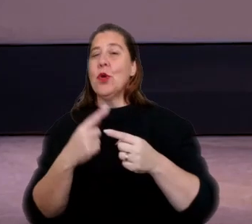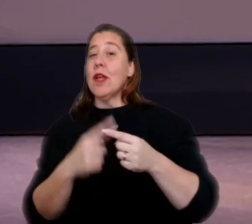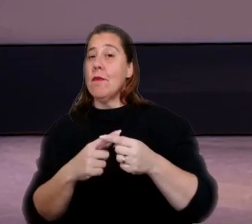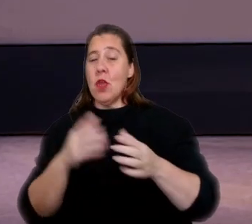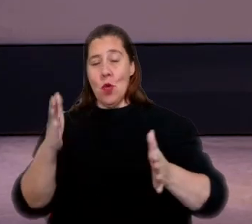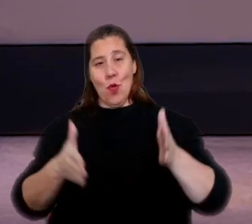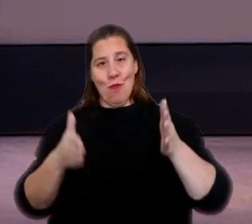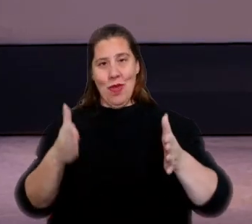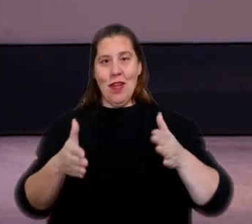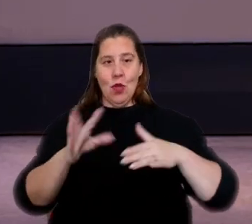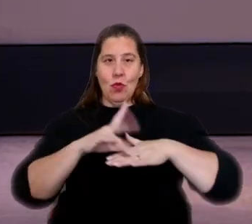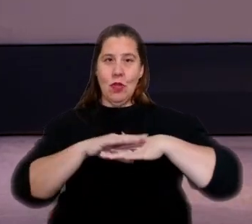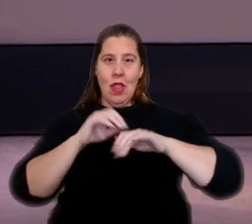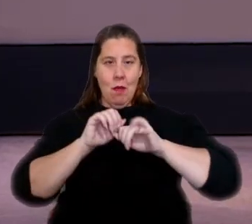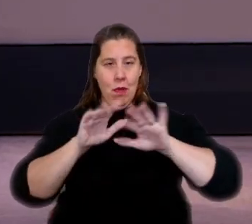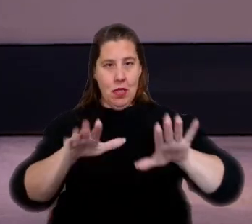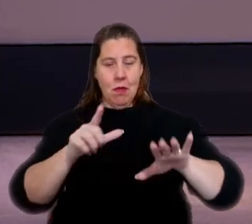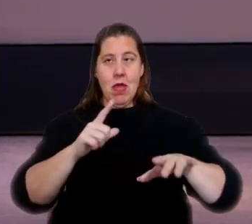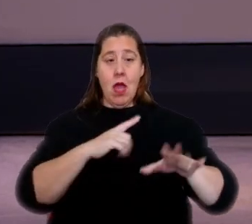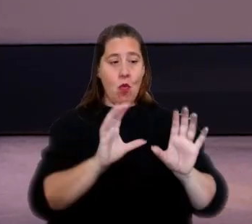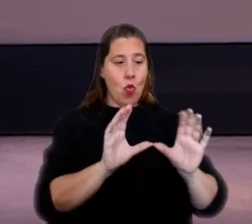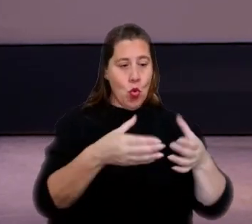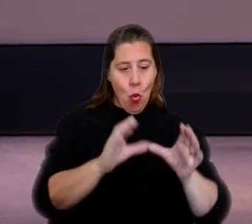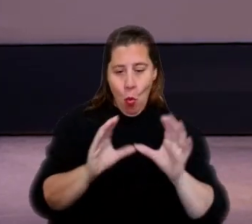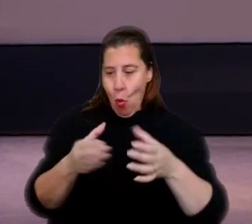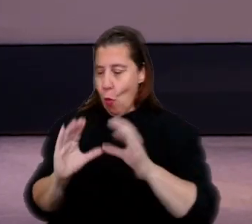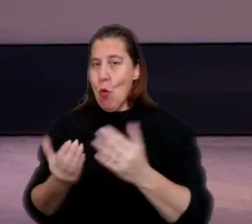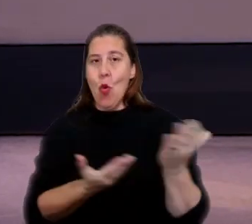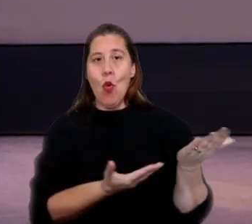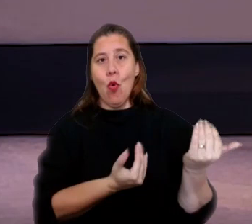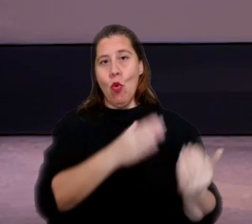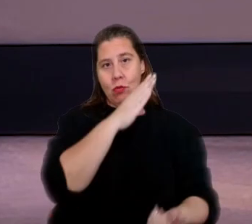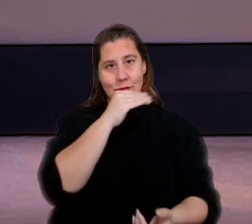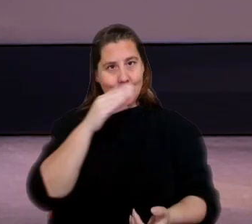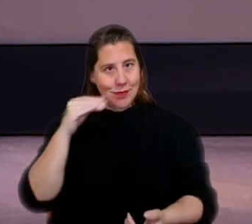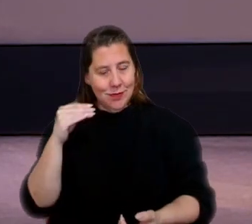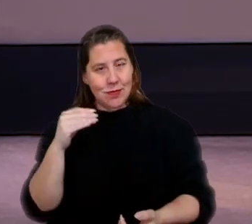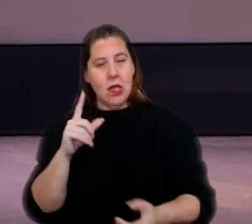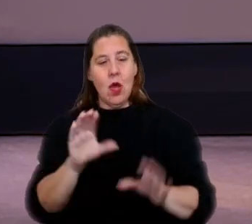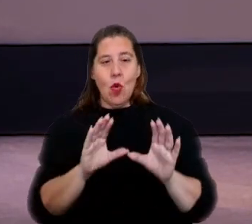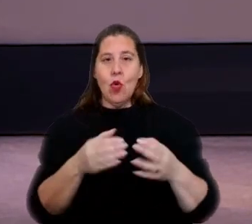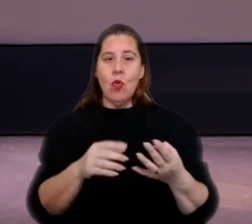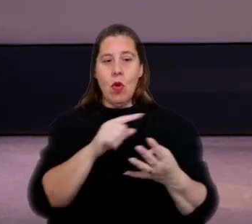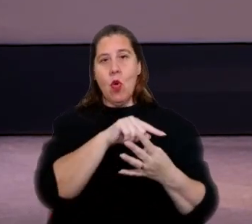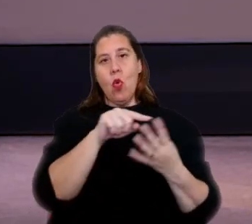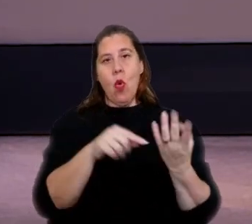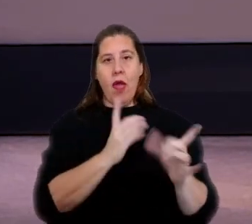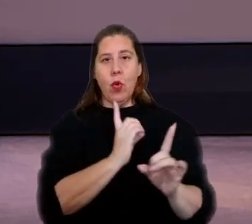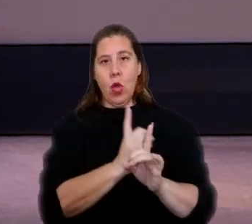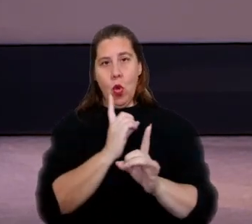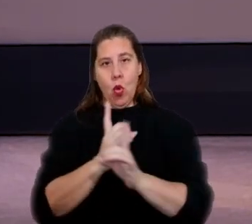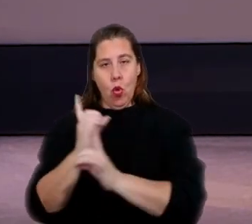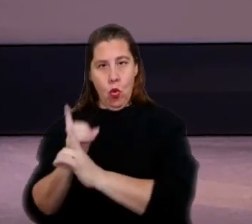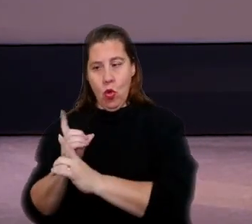na época da pandemia, eu fiz grupos com adolescentes online, e eram grupos de